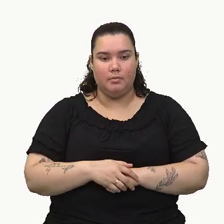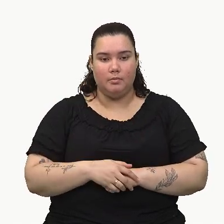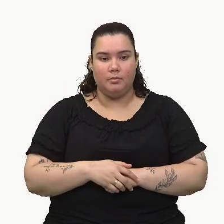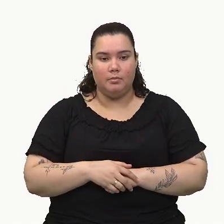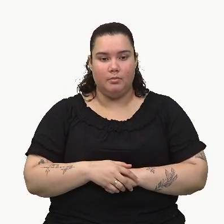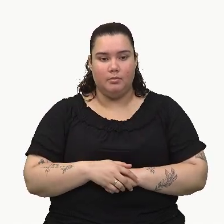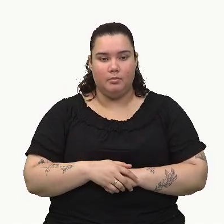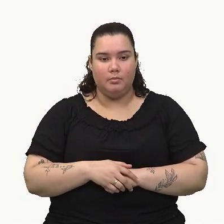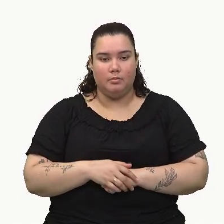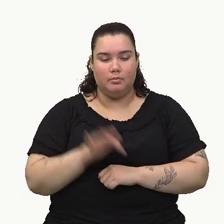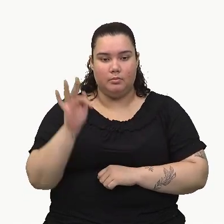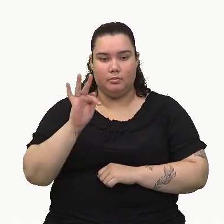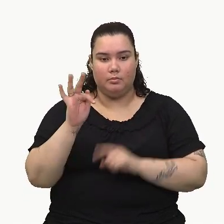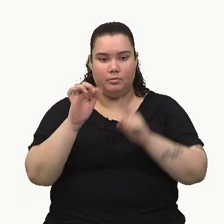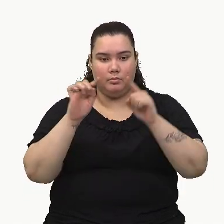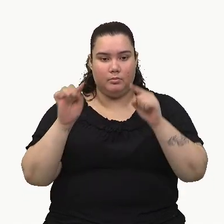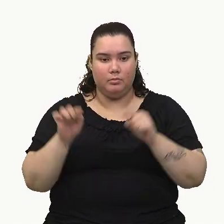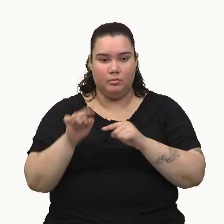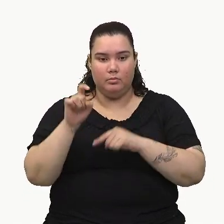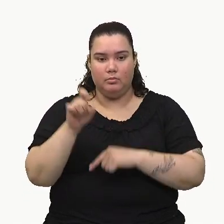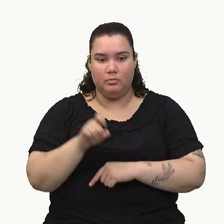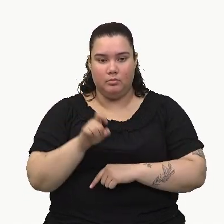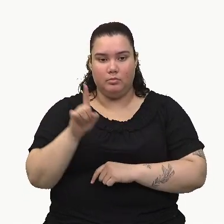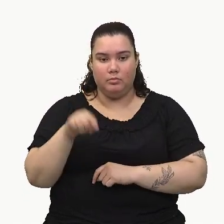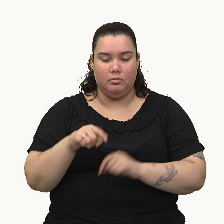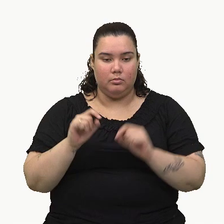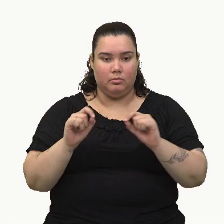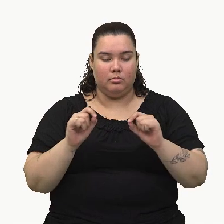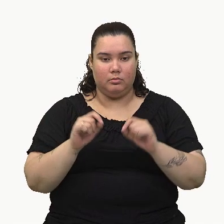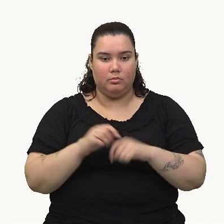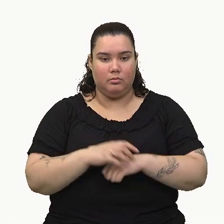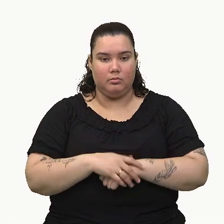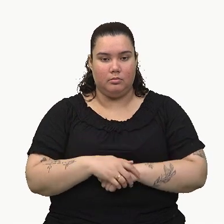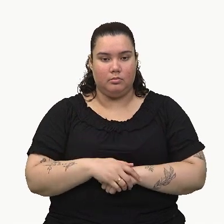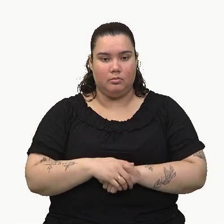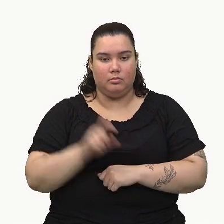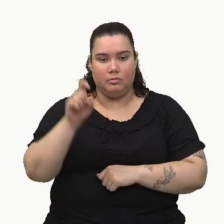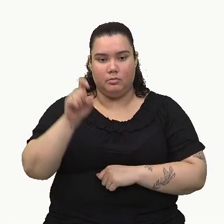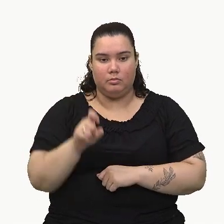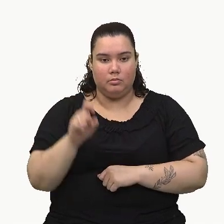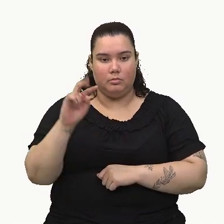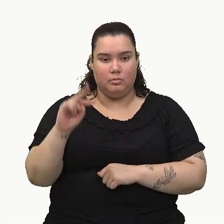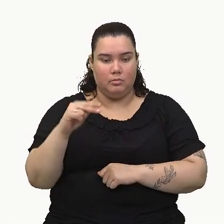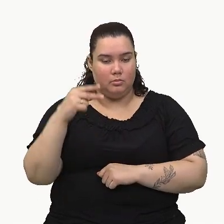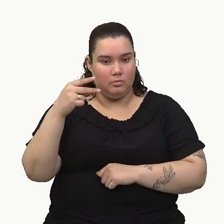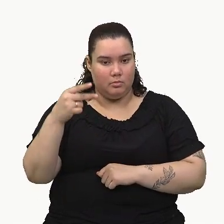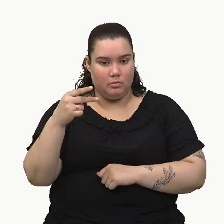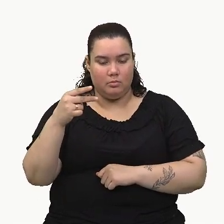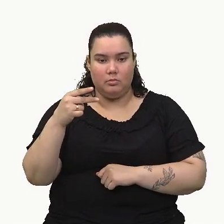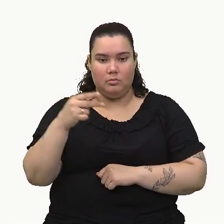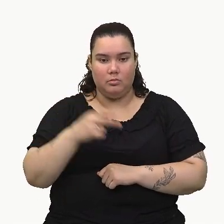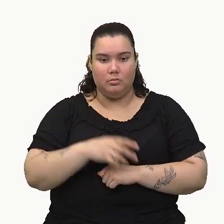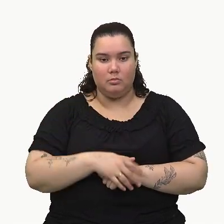F de x igual a x ao quadrado